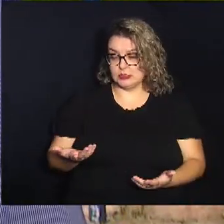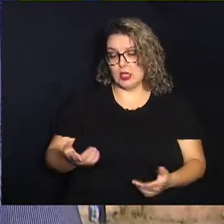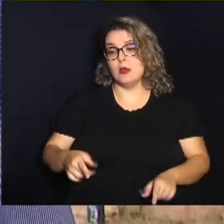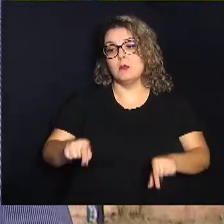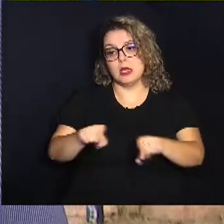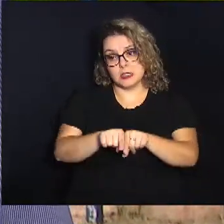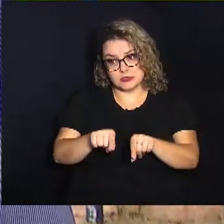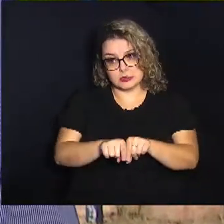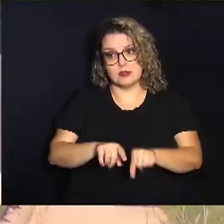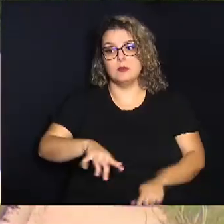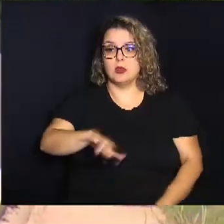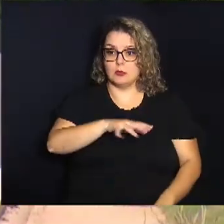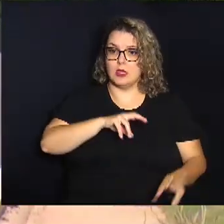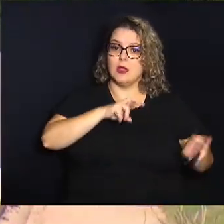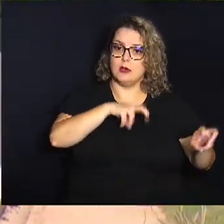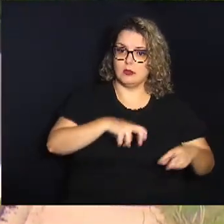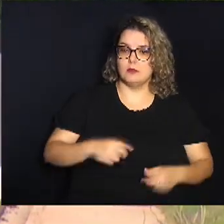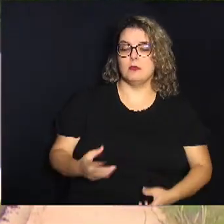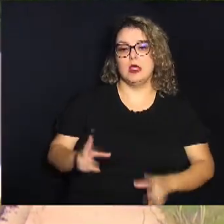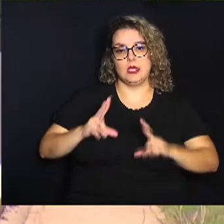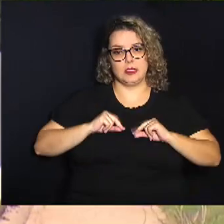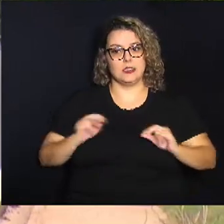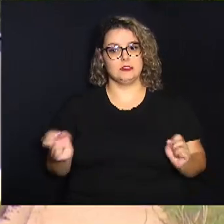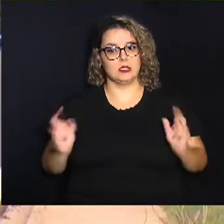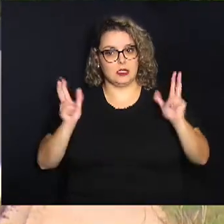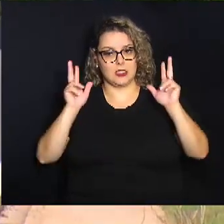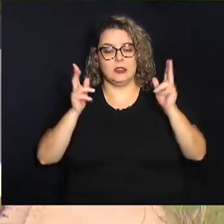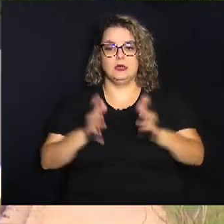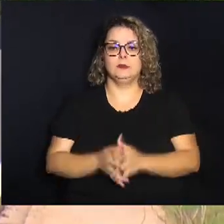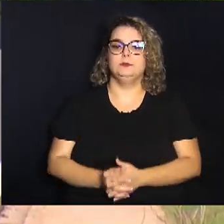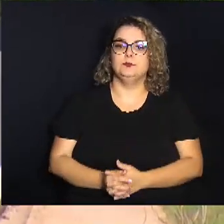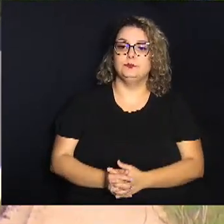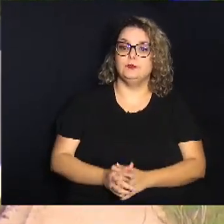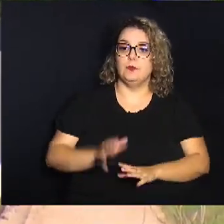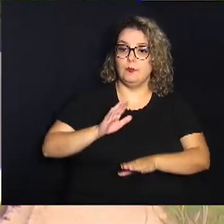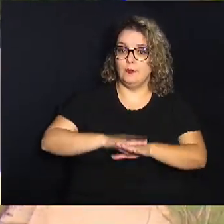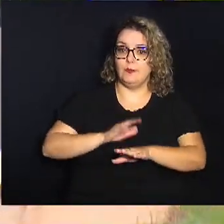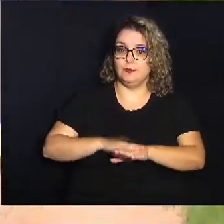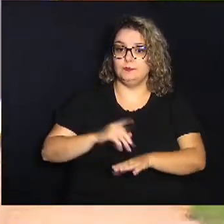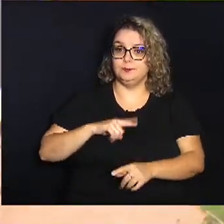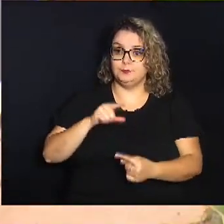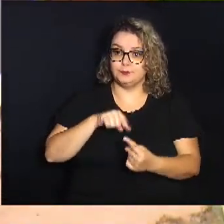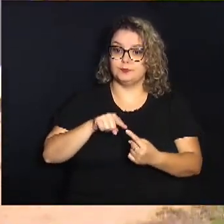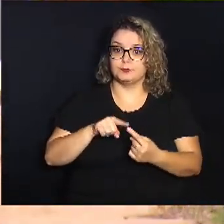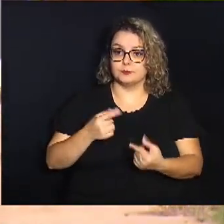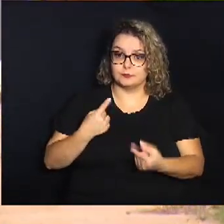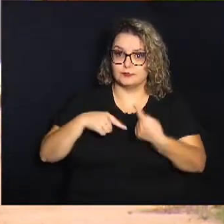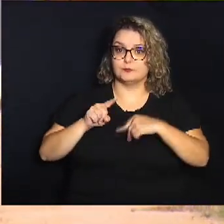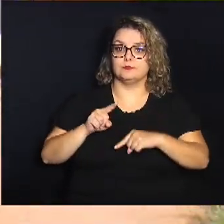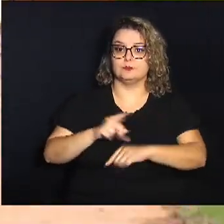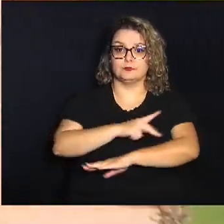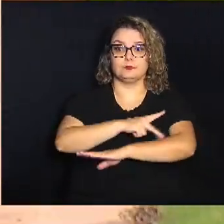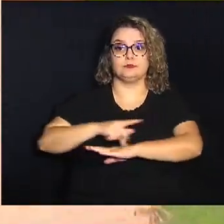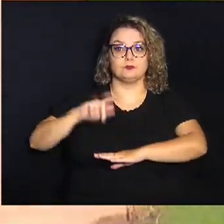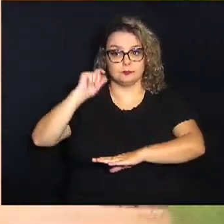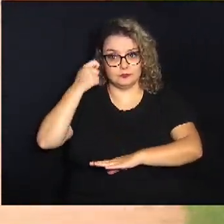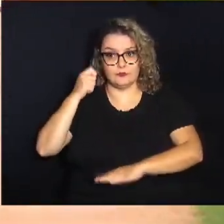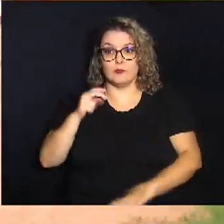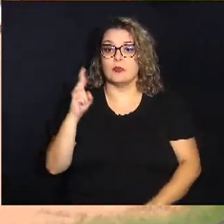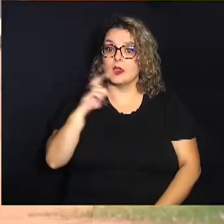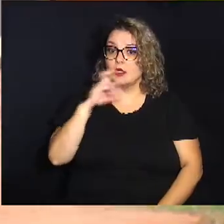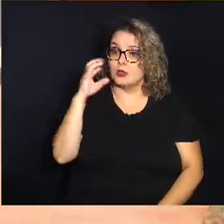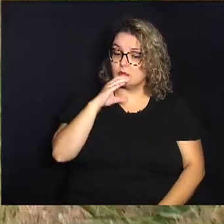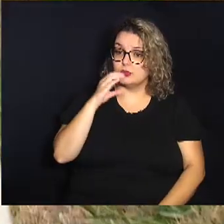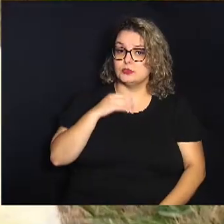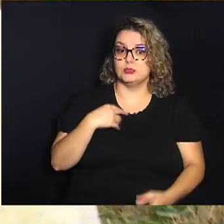temos uma área rural que merece atenção. A realização da medida tem como objetivo recuperar e pavimentar com urgência